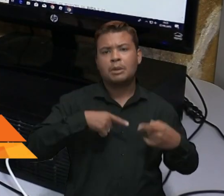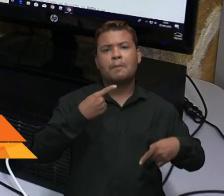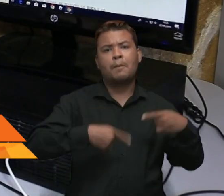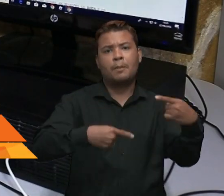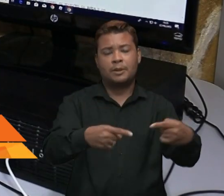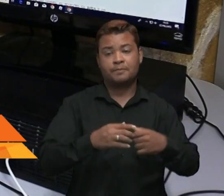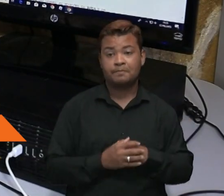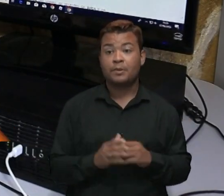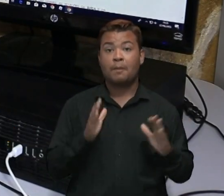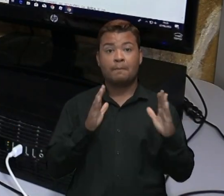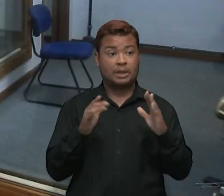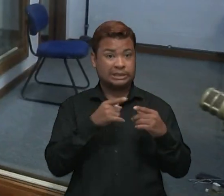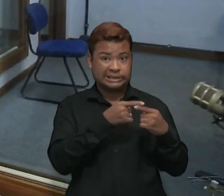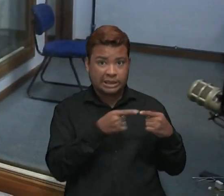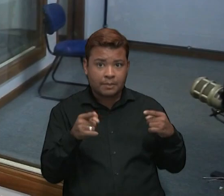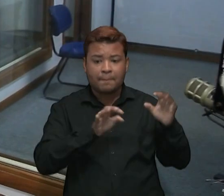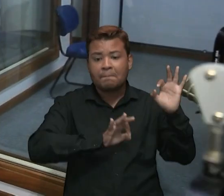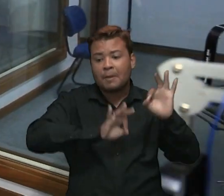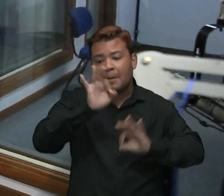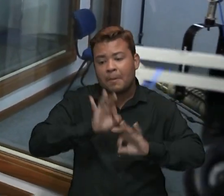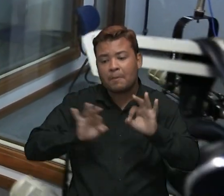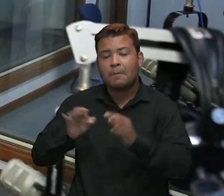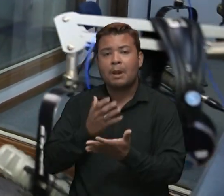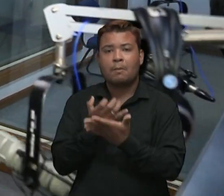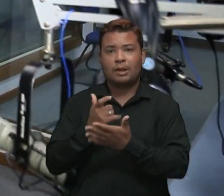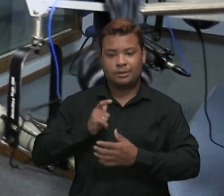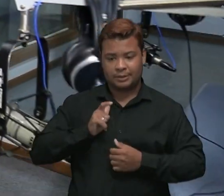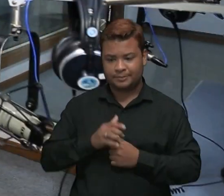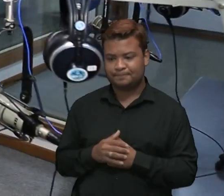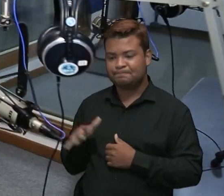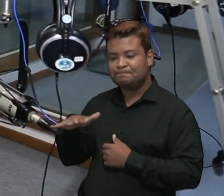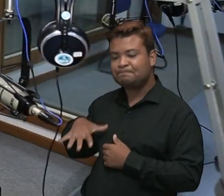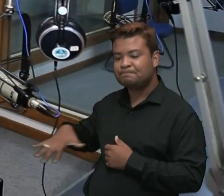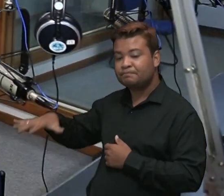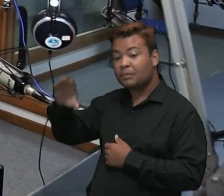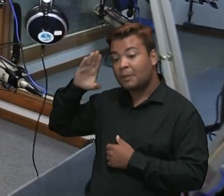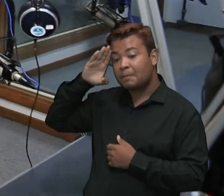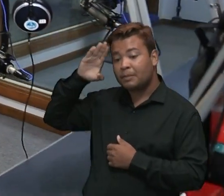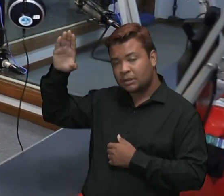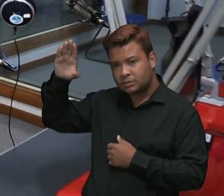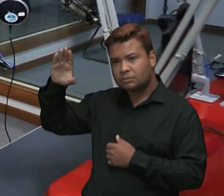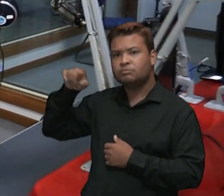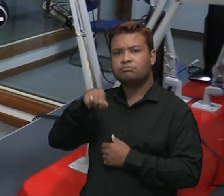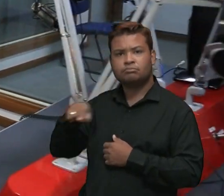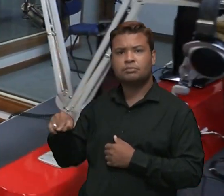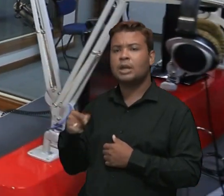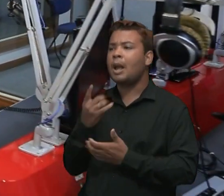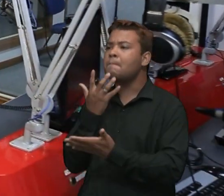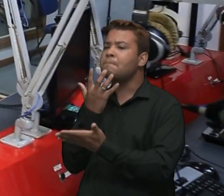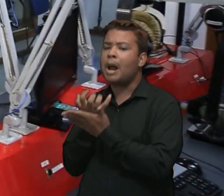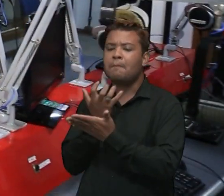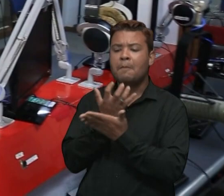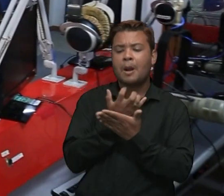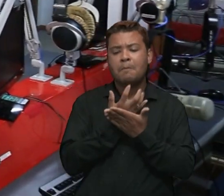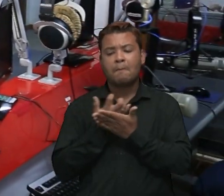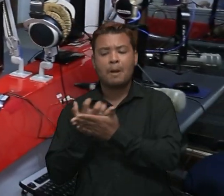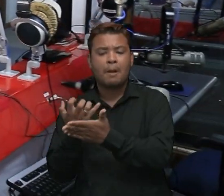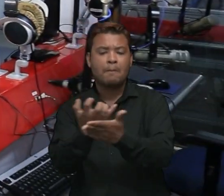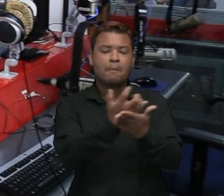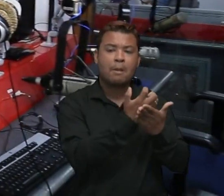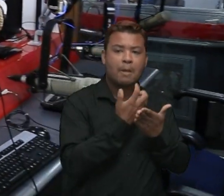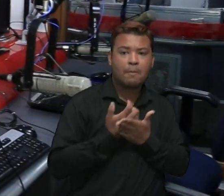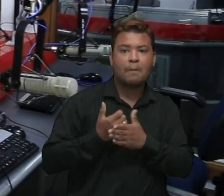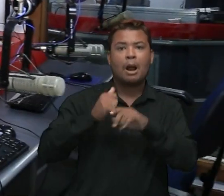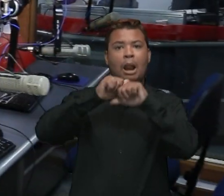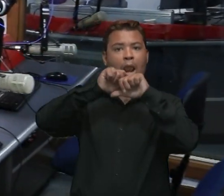semana produzindo. É desse estúdio principal de onde as vozes universitárias são lançadas no ar.